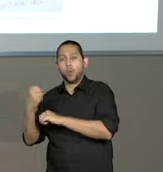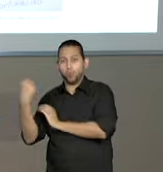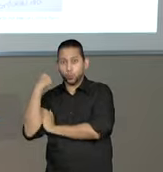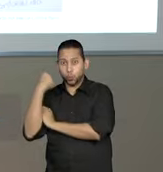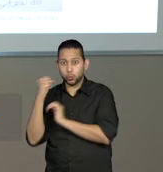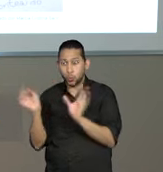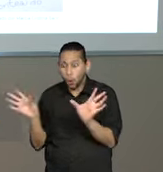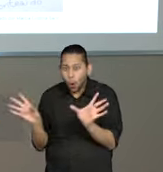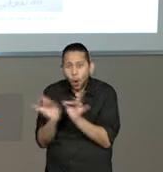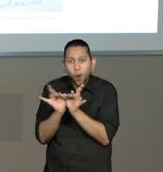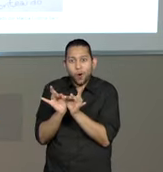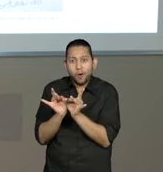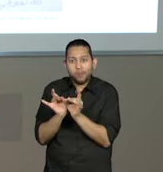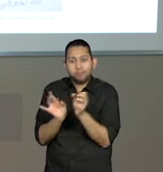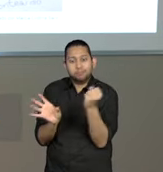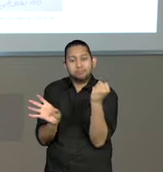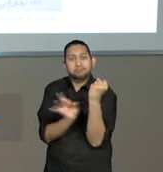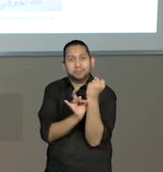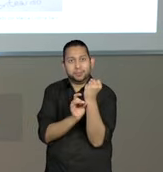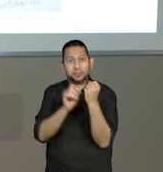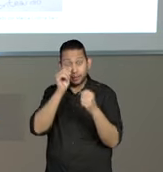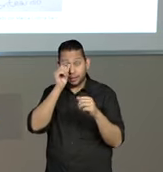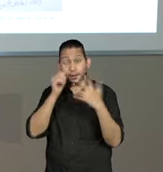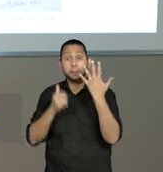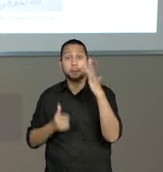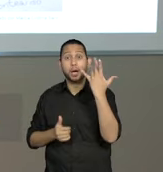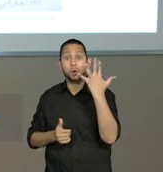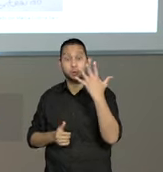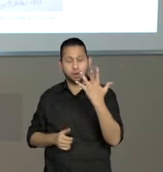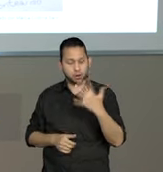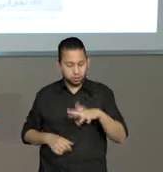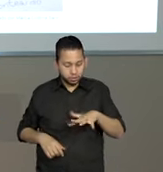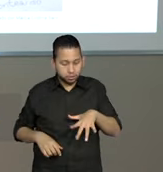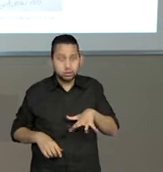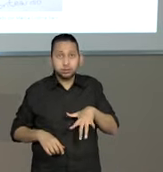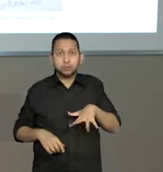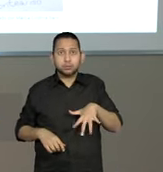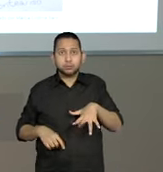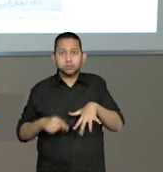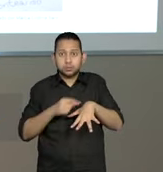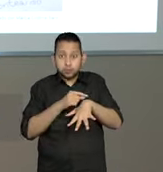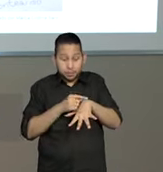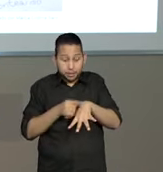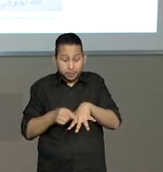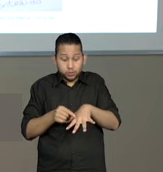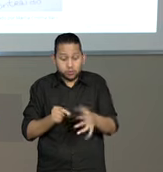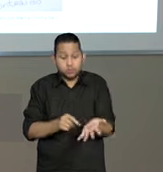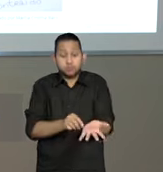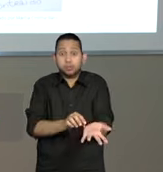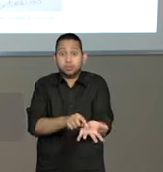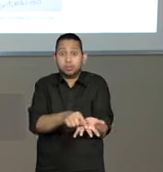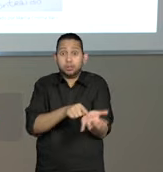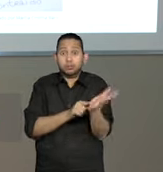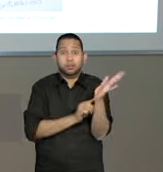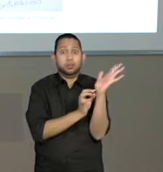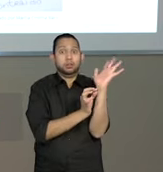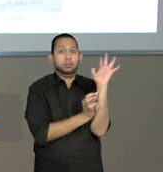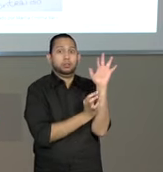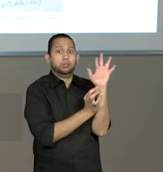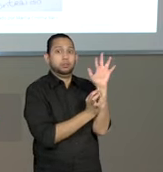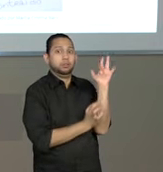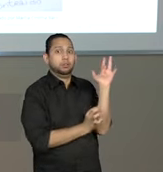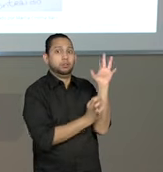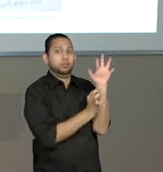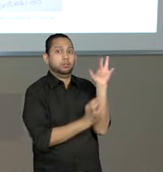importantes. O tendão da nossa mão, ele é mais longo, tá? Nós vamos fazer um